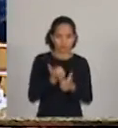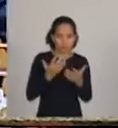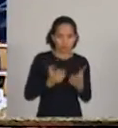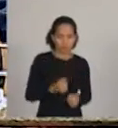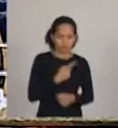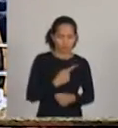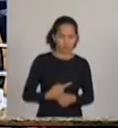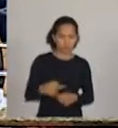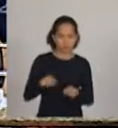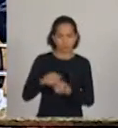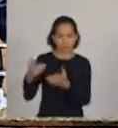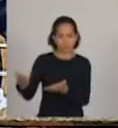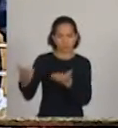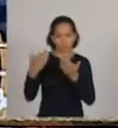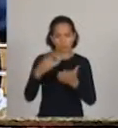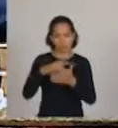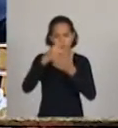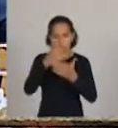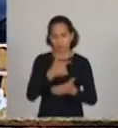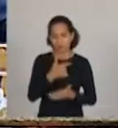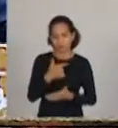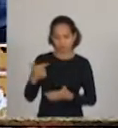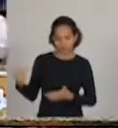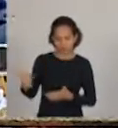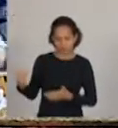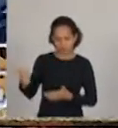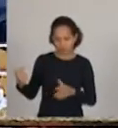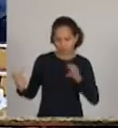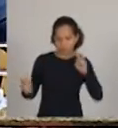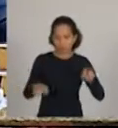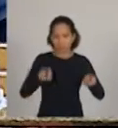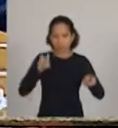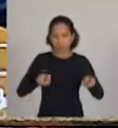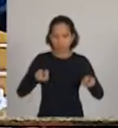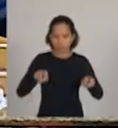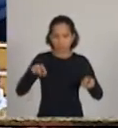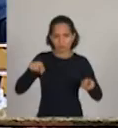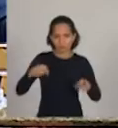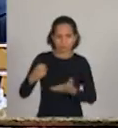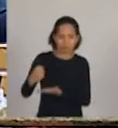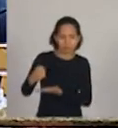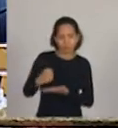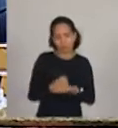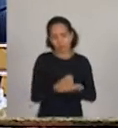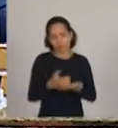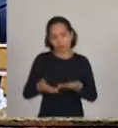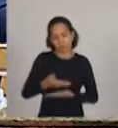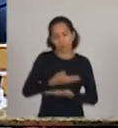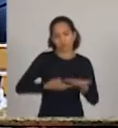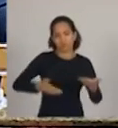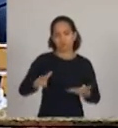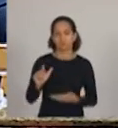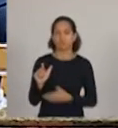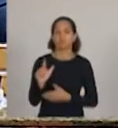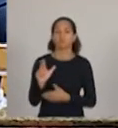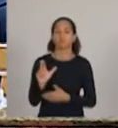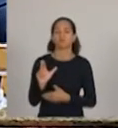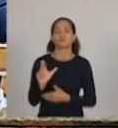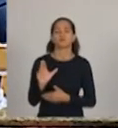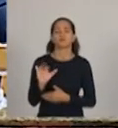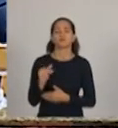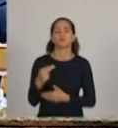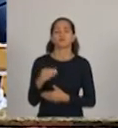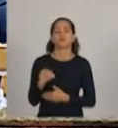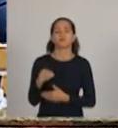convido o nosso vice-líder para que possa, ao lado do nosso líder, auxiliá-lo, junto com o deputado Luciano Machado.